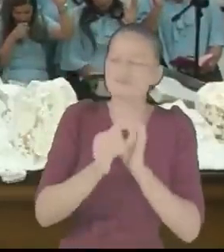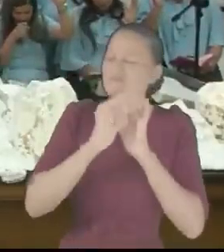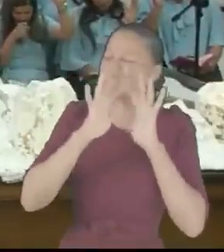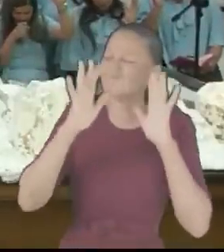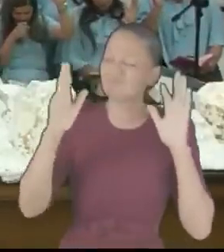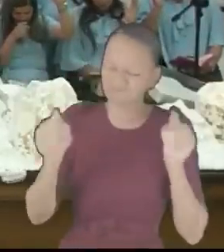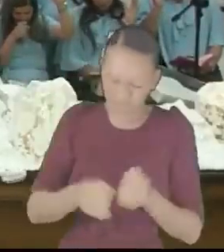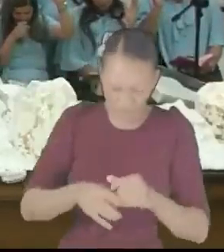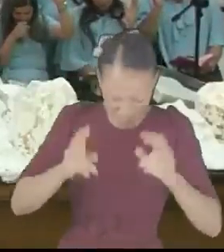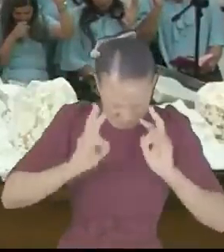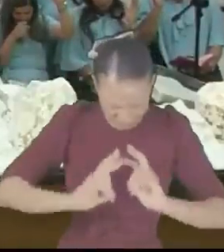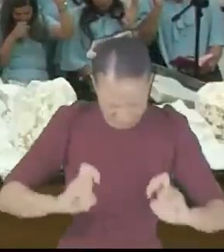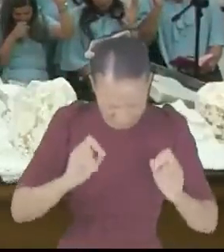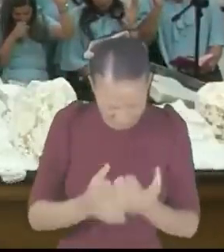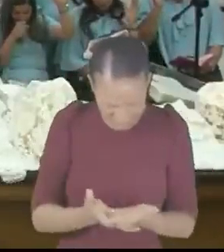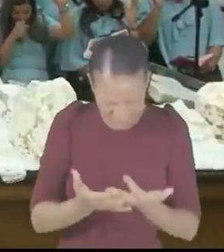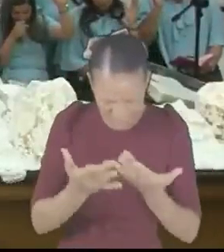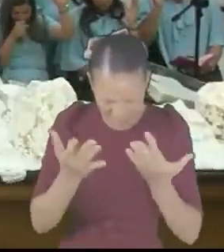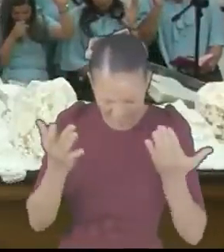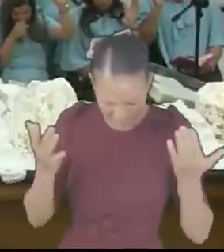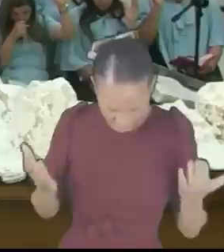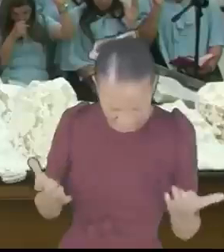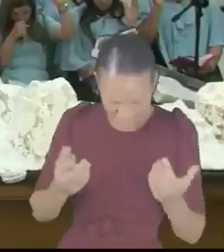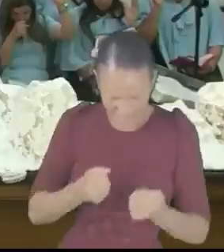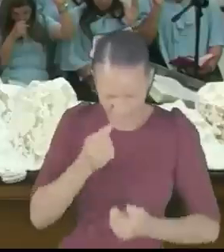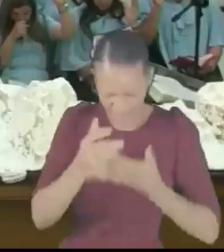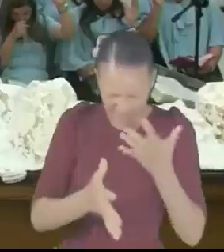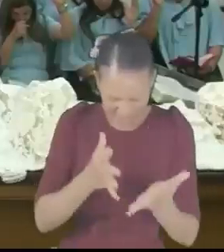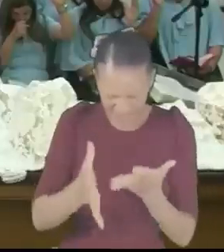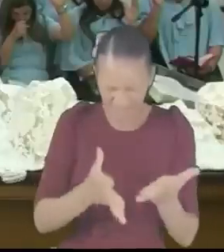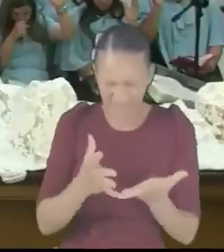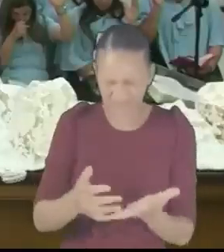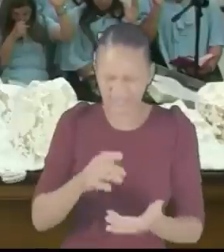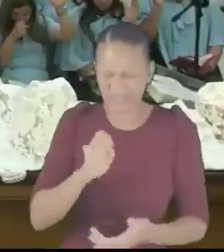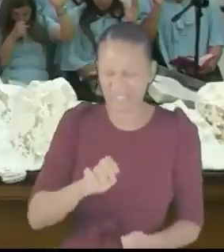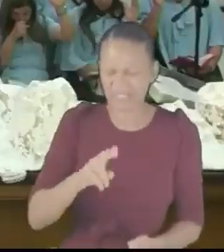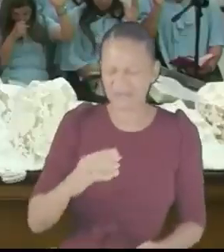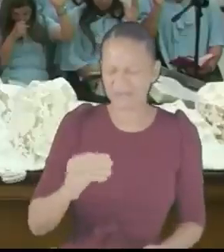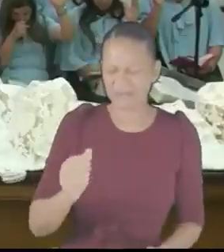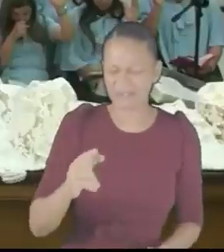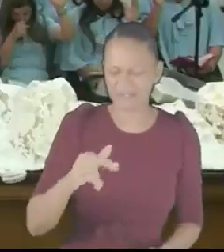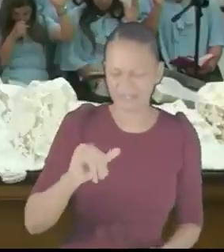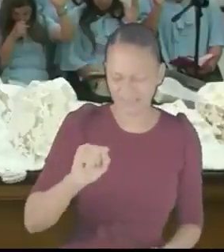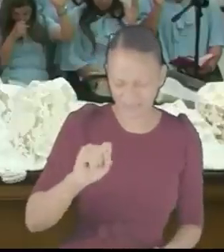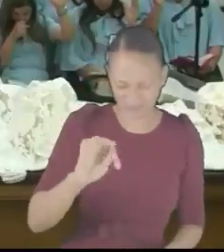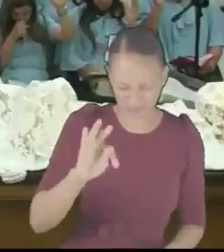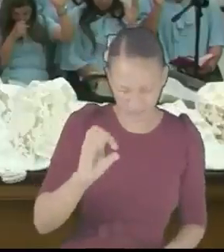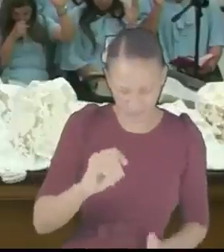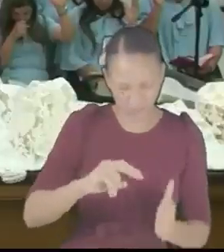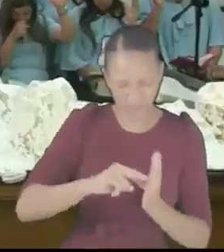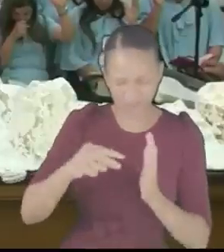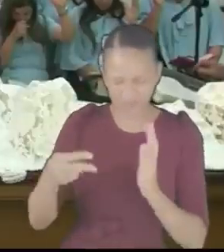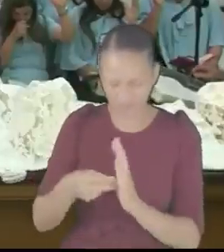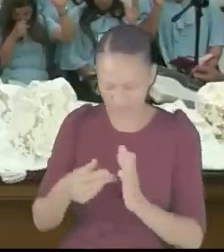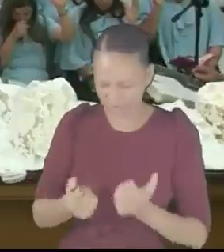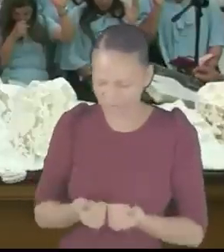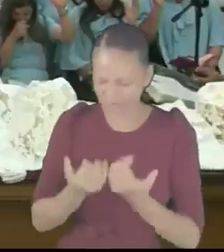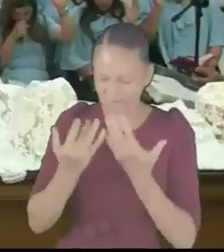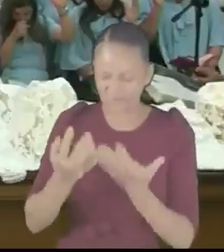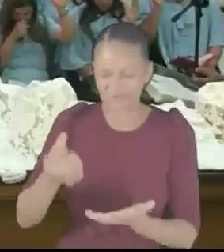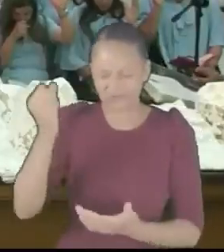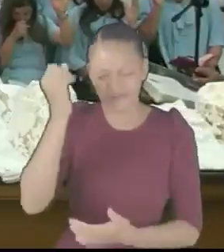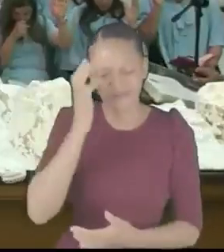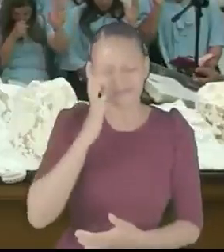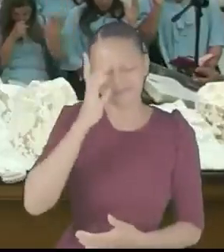de reconhecer, é hora de dizer Eucaristos. Que quer dizer: eu te dou